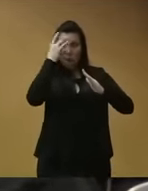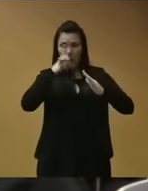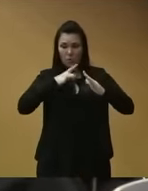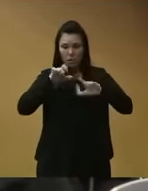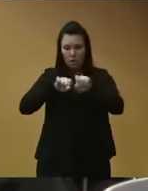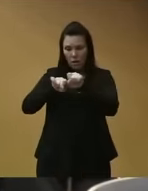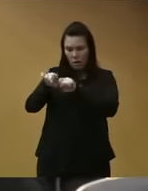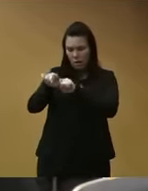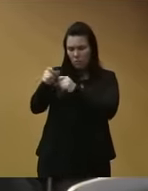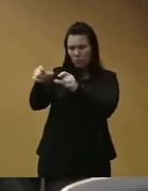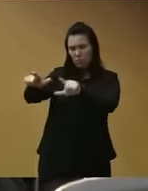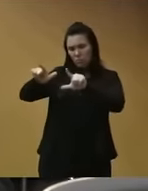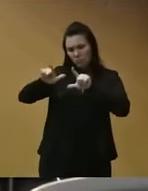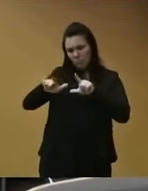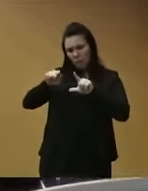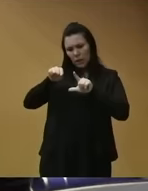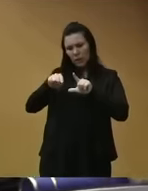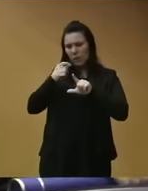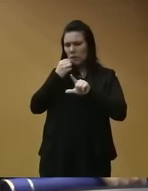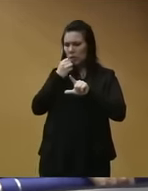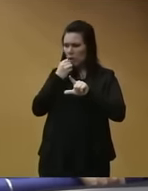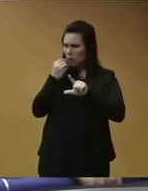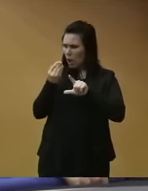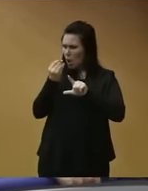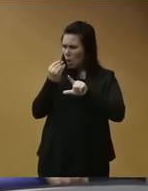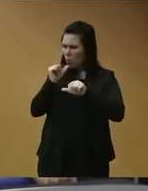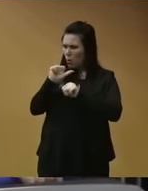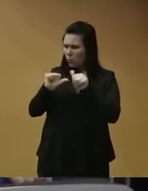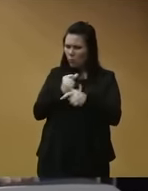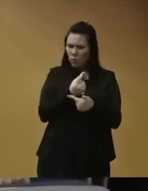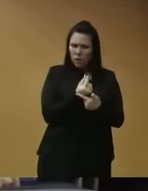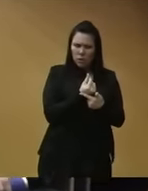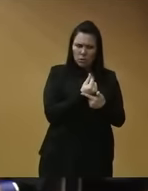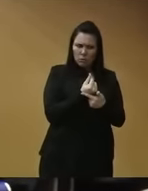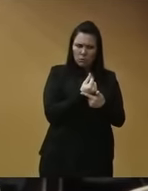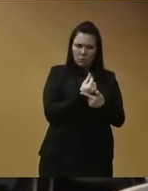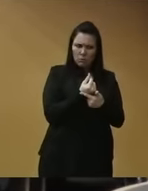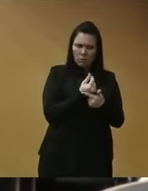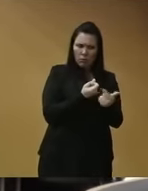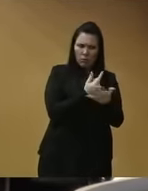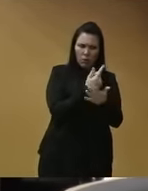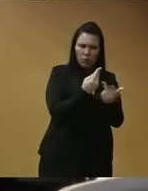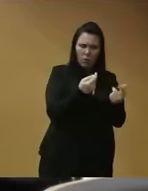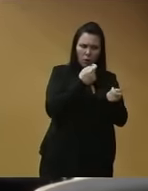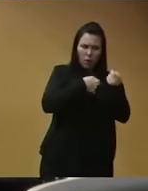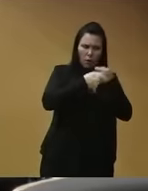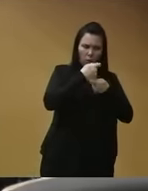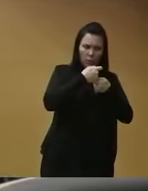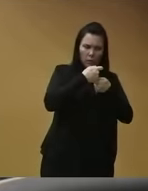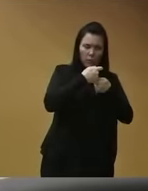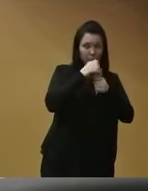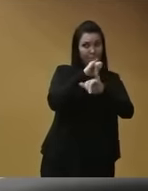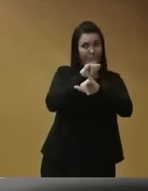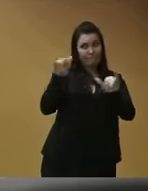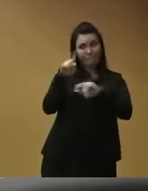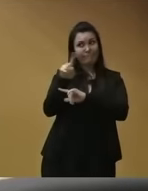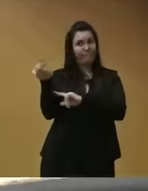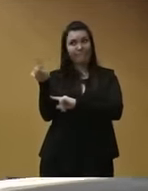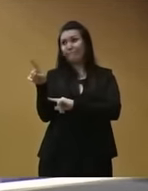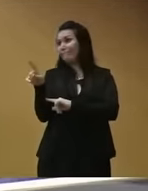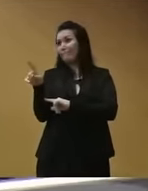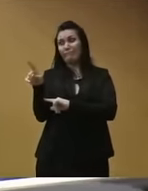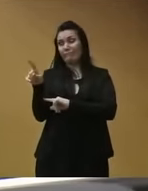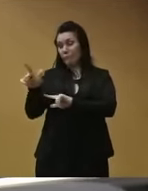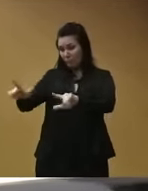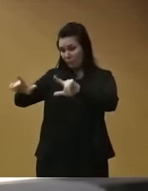e pensando como isso vira comida na mesa. E um spoiler, não vira. E